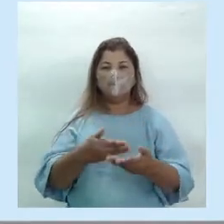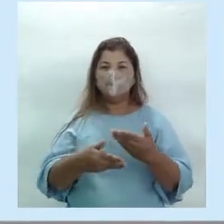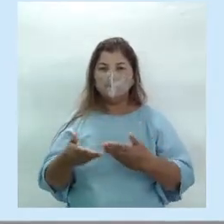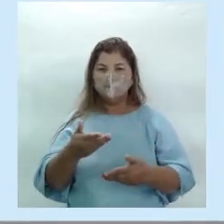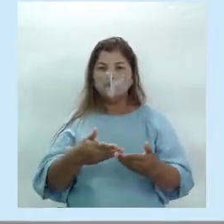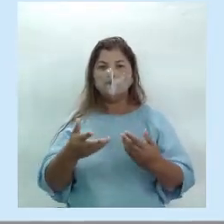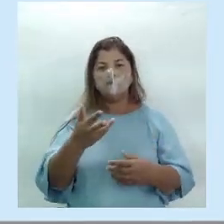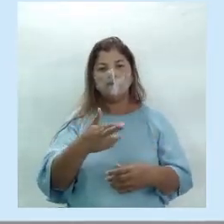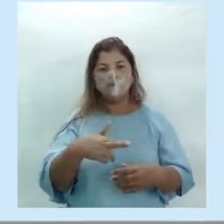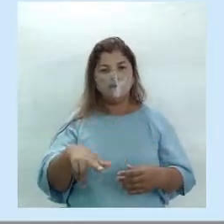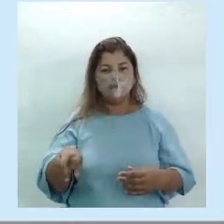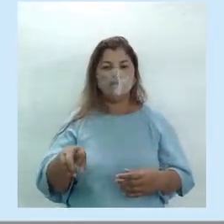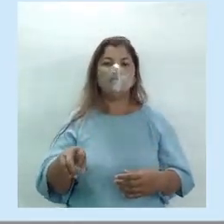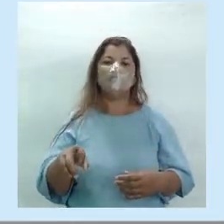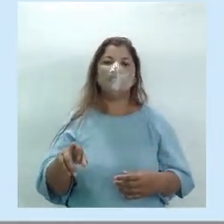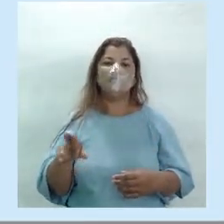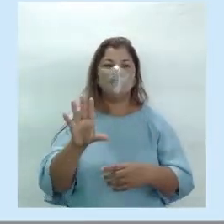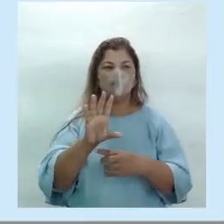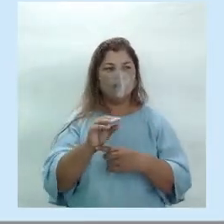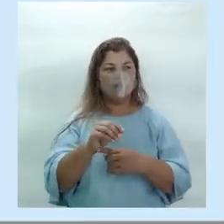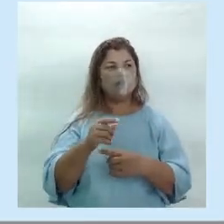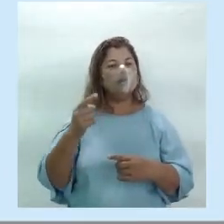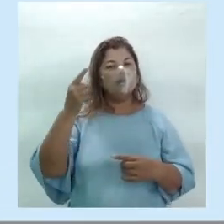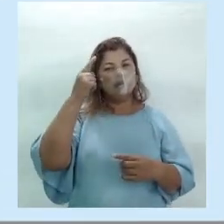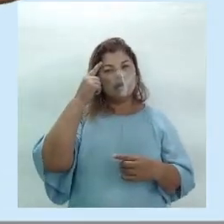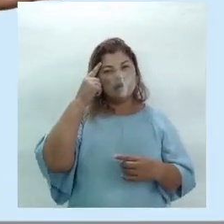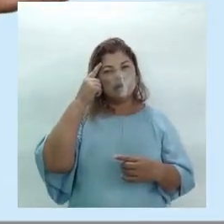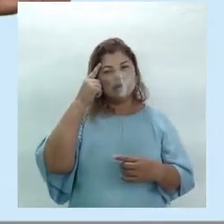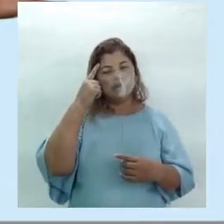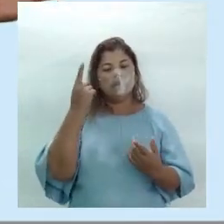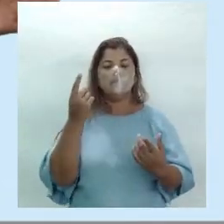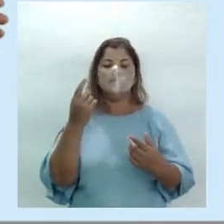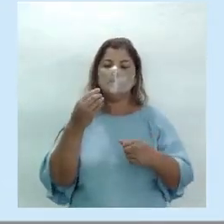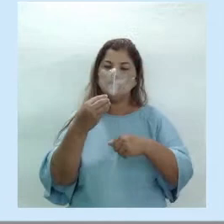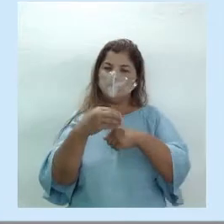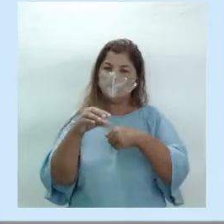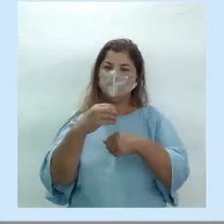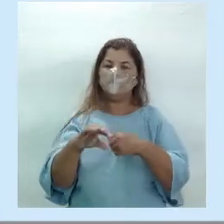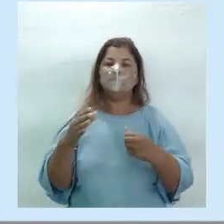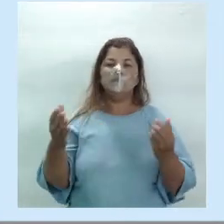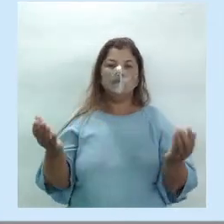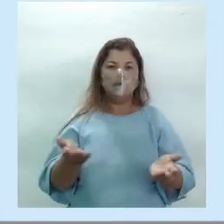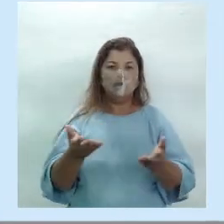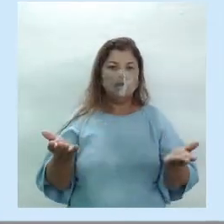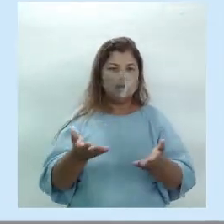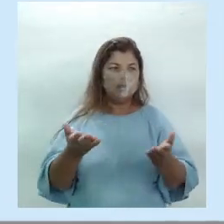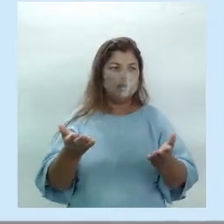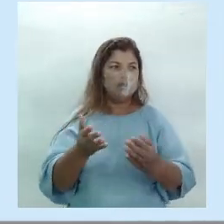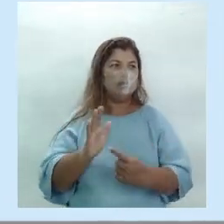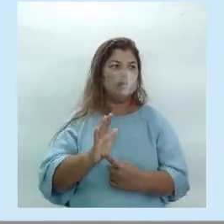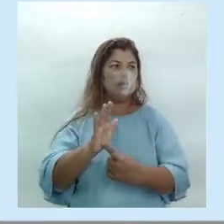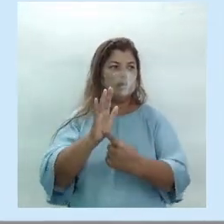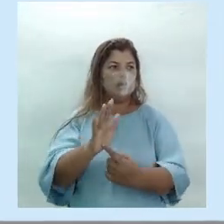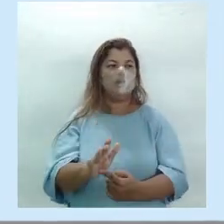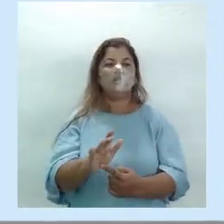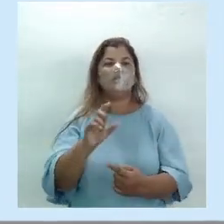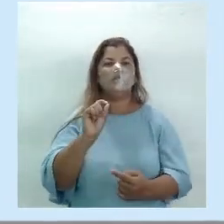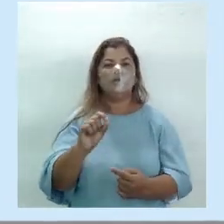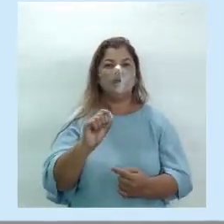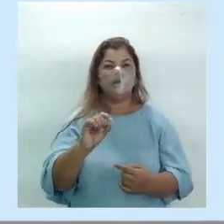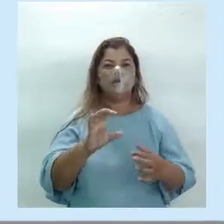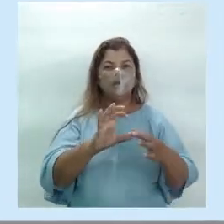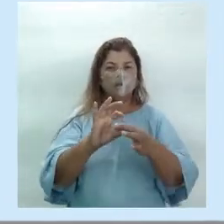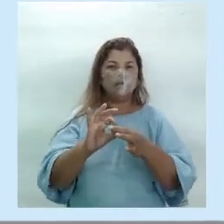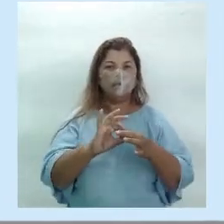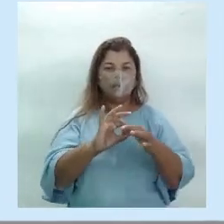questão, diálogo interreligioso, essa fotografia e o pensamento que eu trouxe, norteadores de